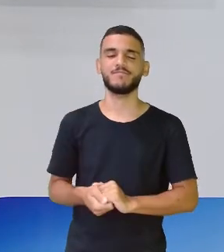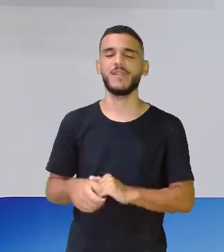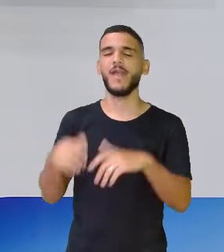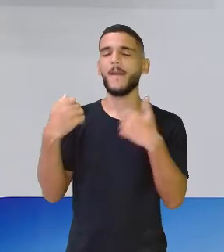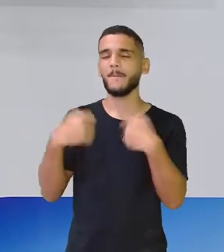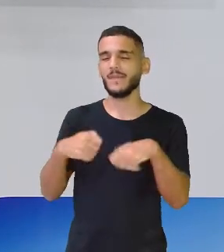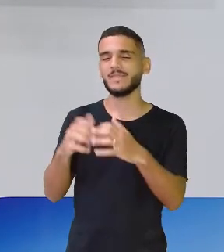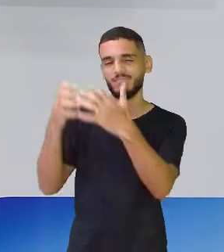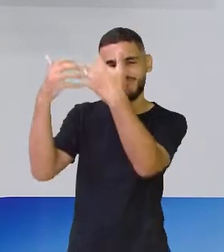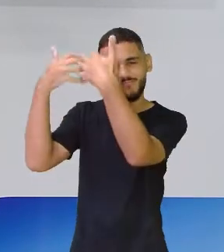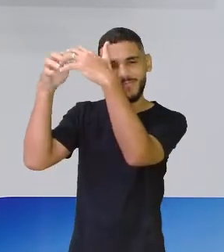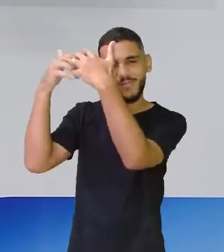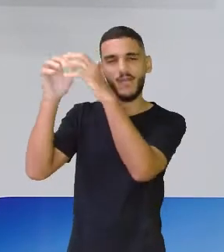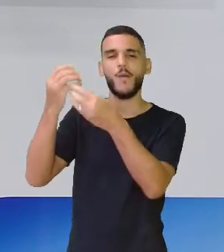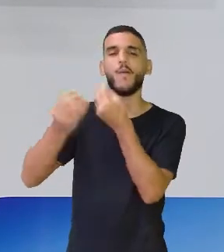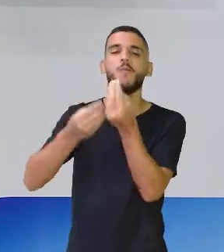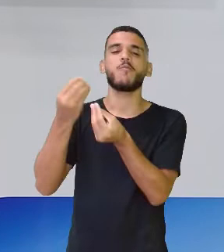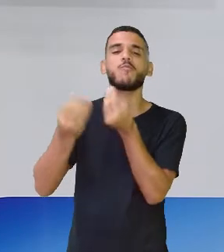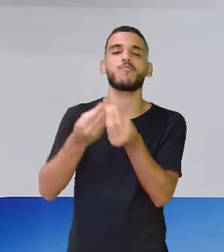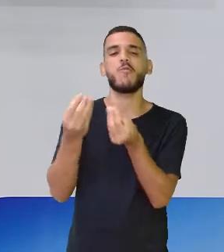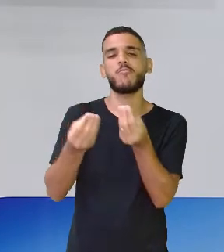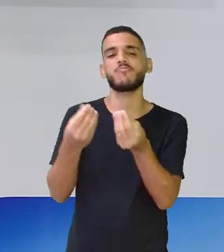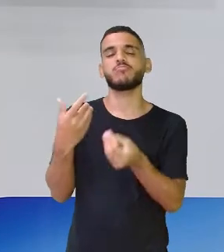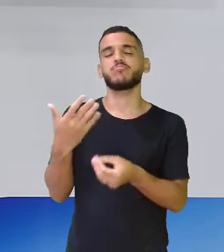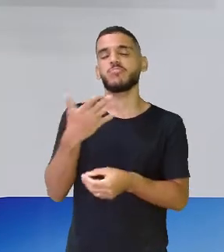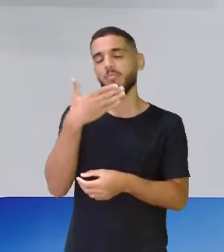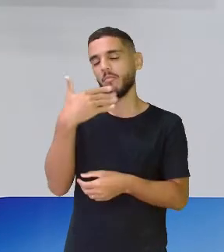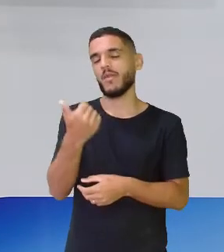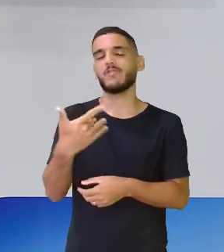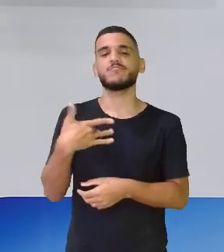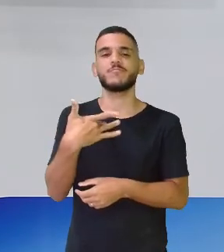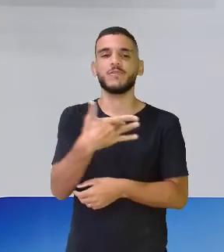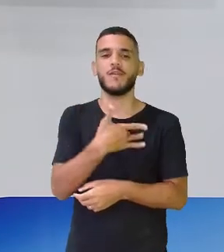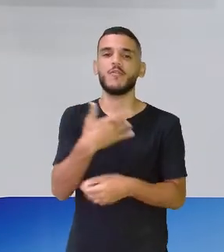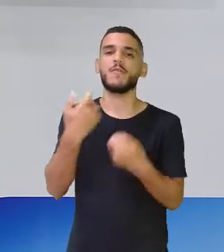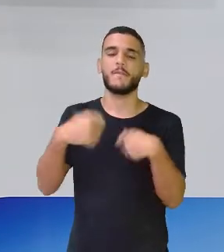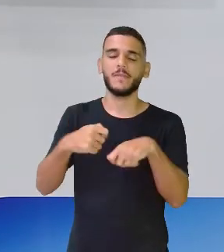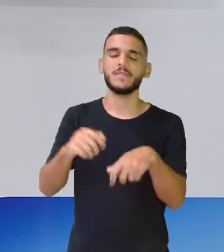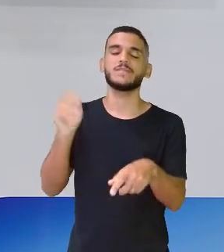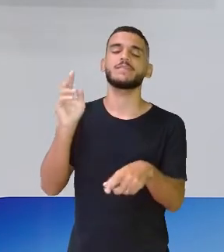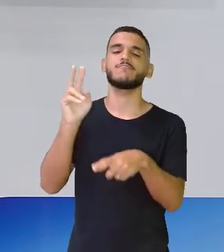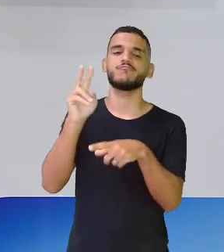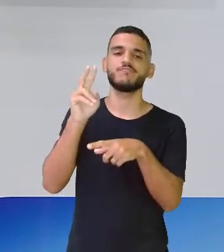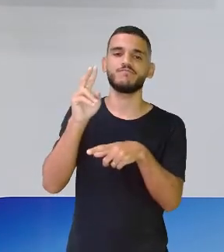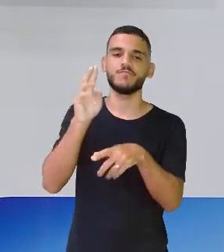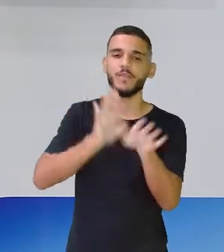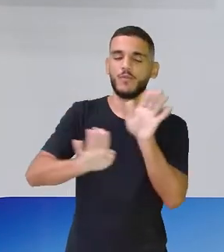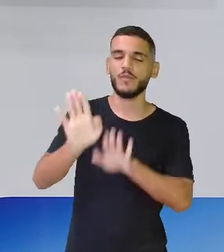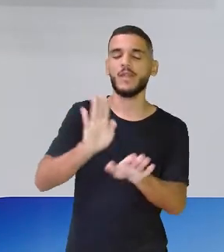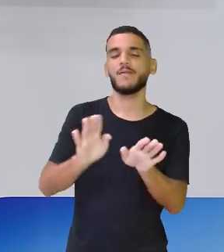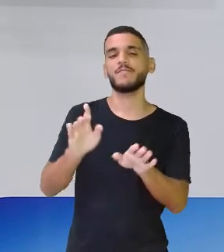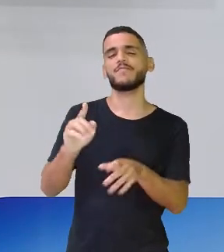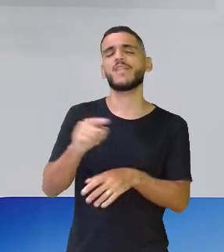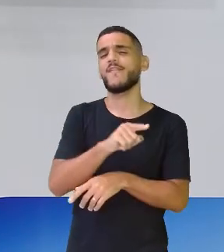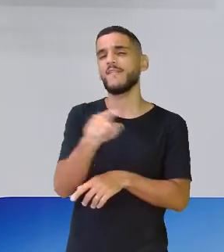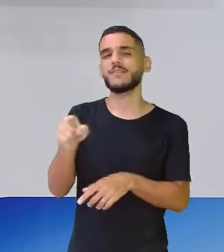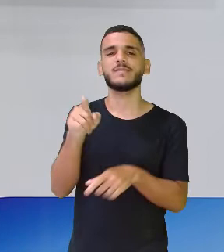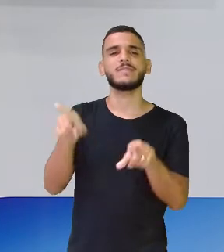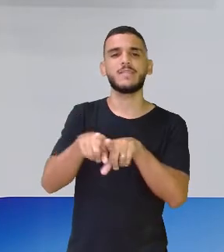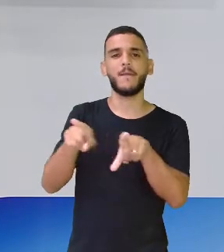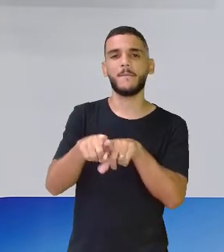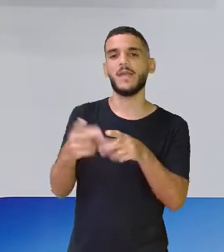pode cuidar melhor da sua saúde. E se você é mulher, e assim como eu, tem homens que para você são importantes, vamos estar